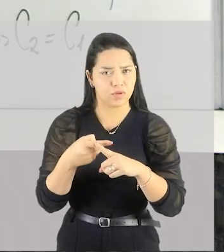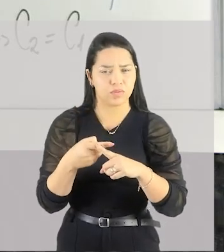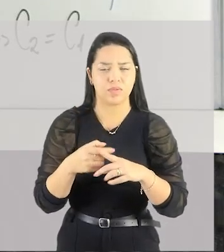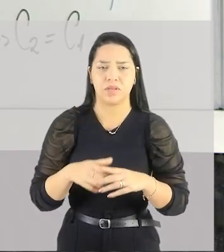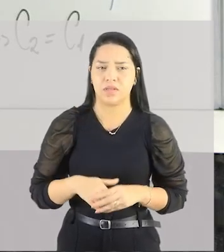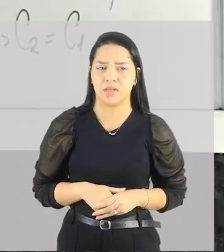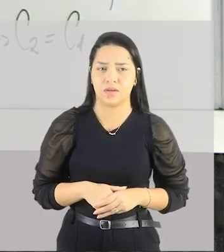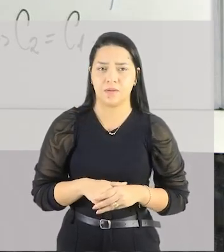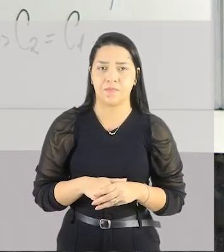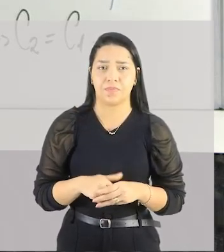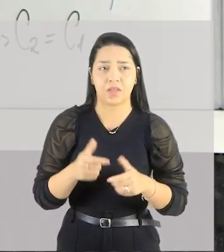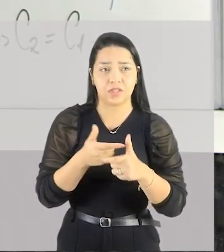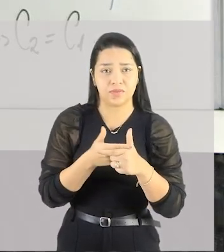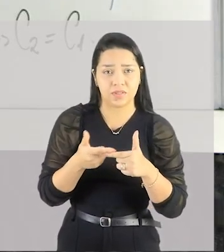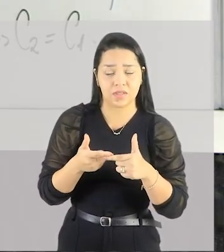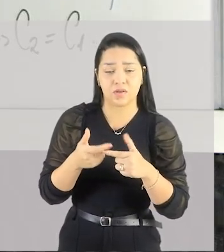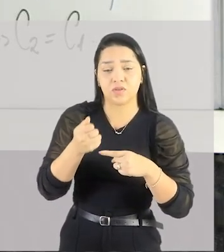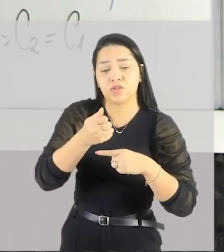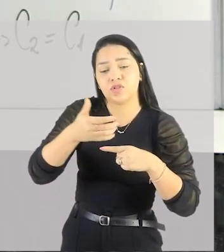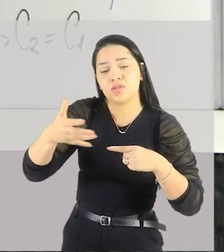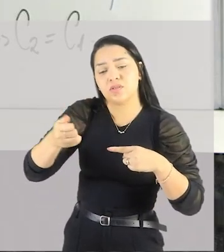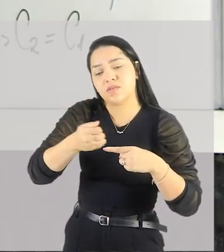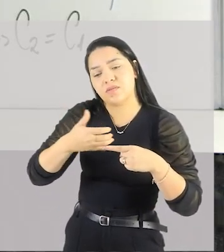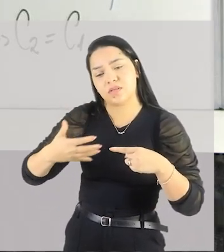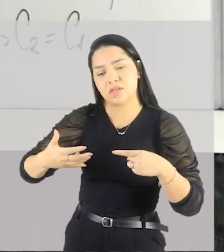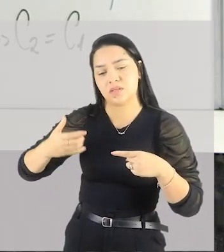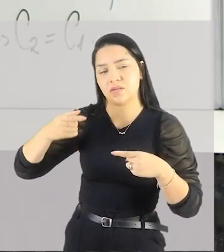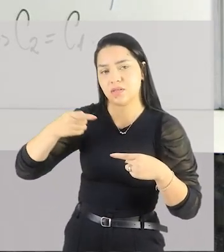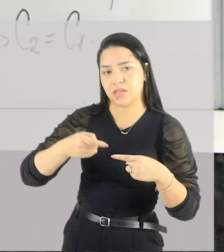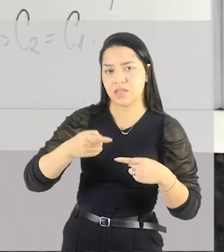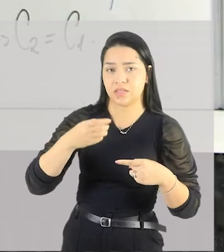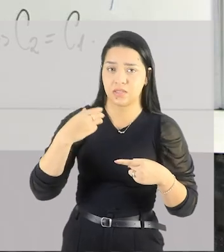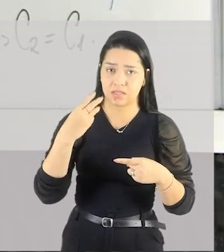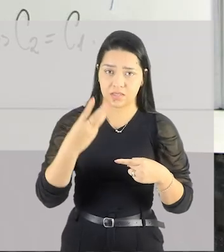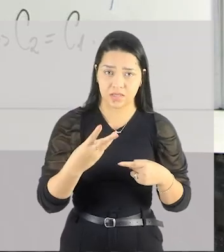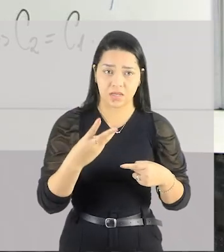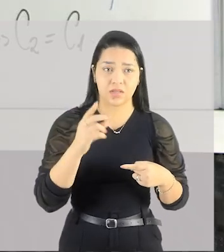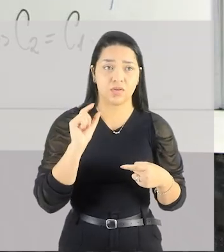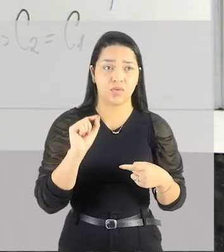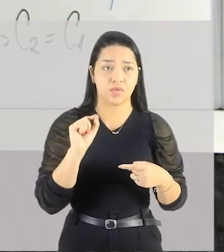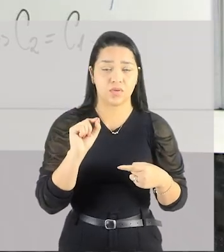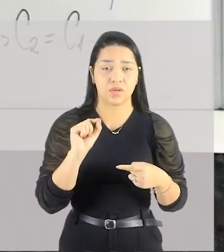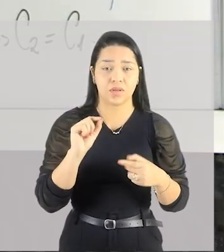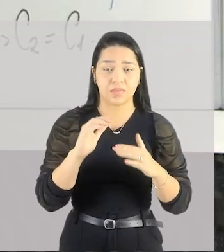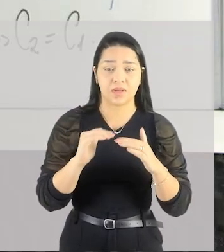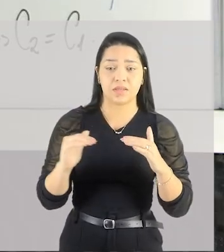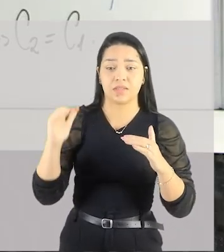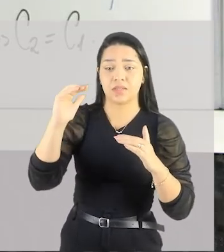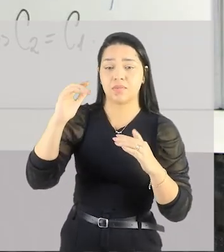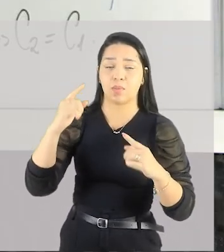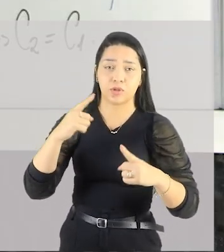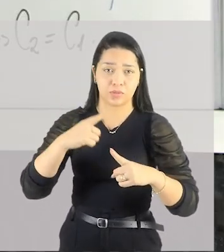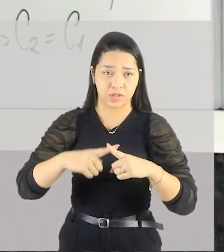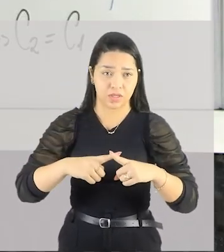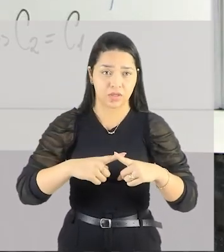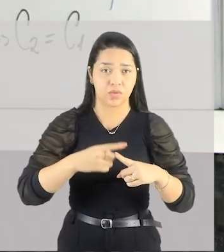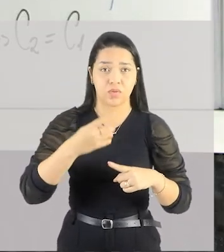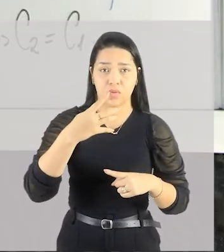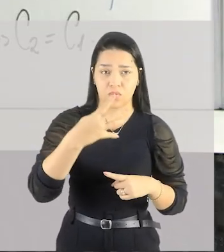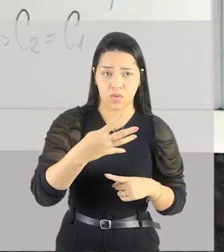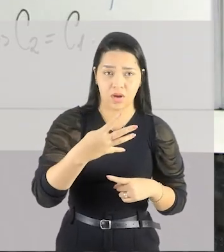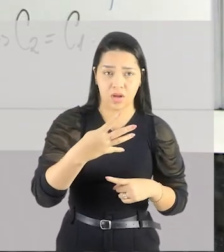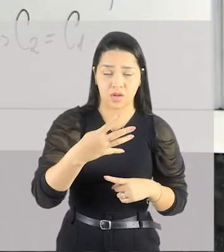do 9 pelo 27. Então aqui em cima vai ficar 4